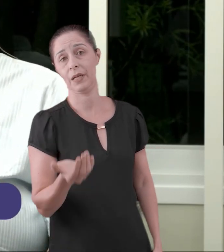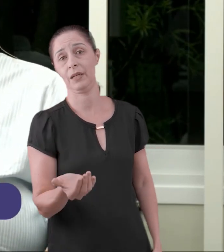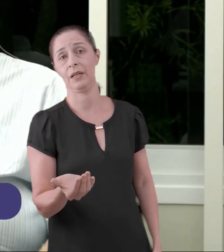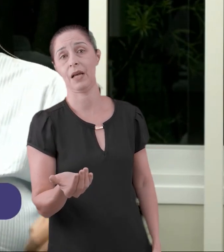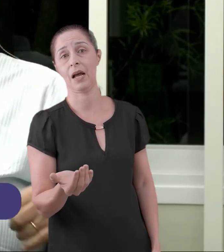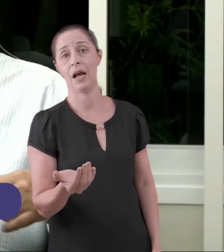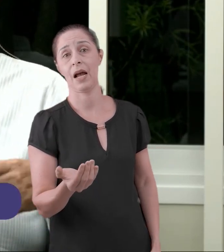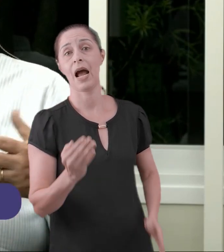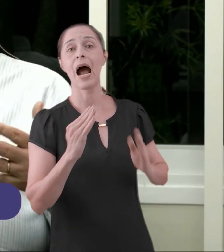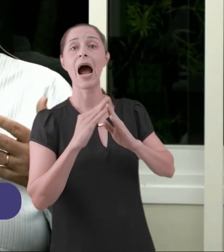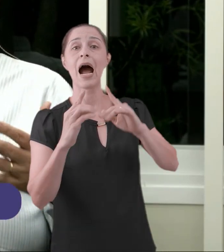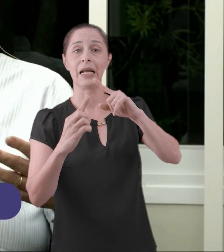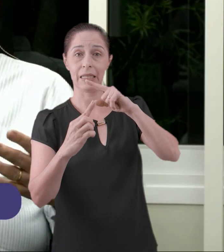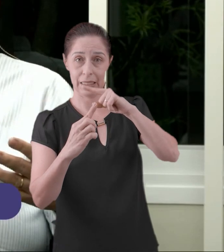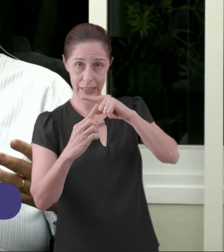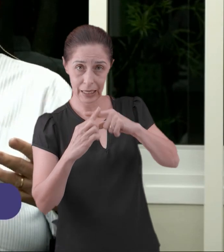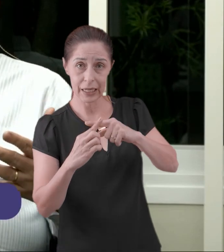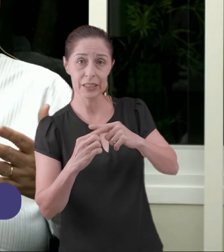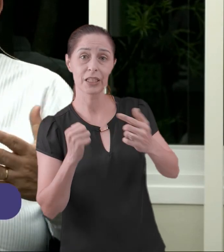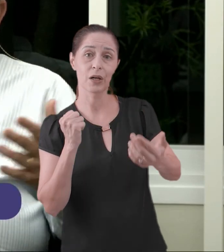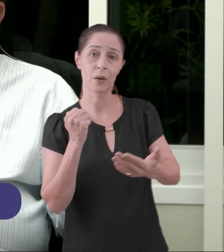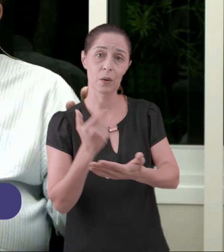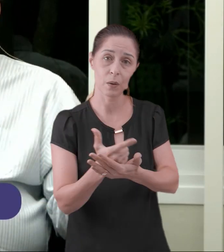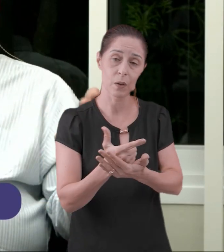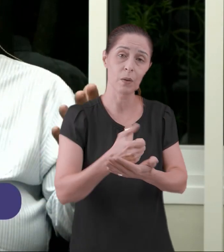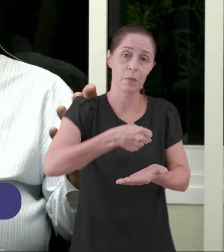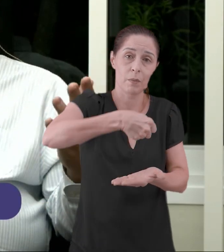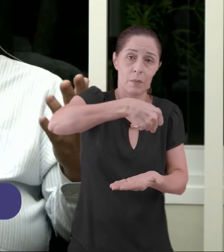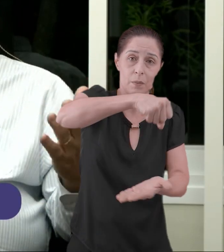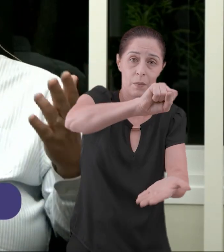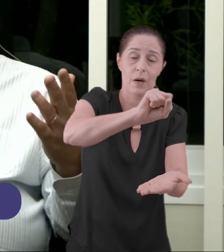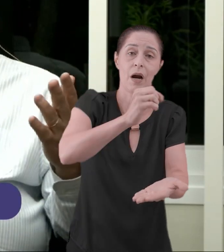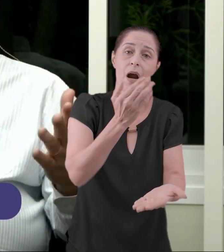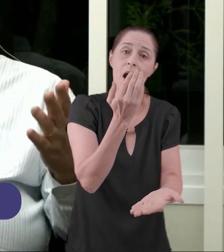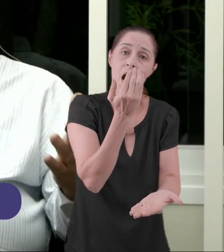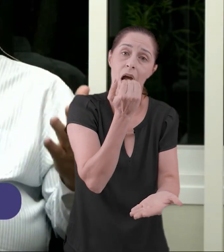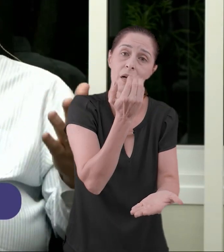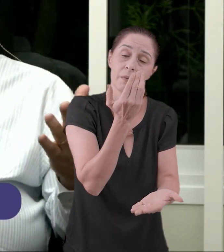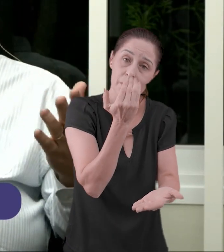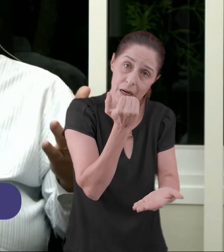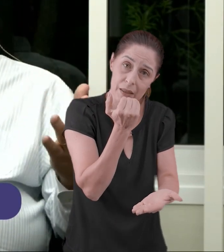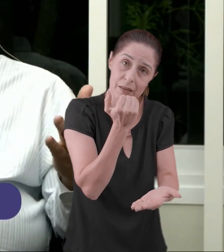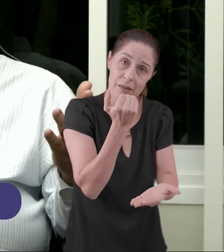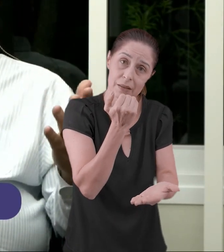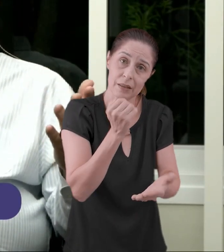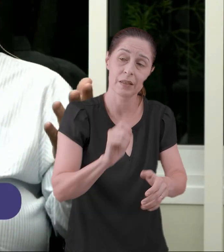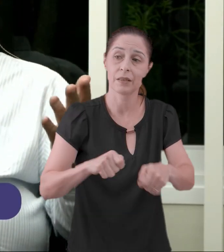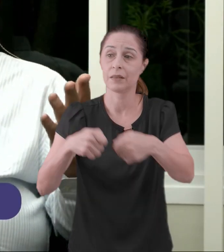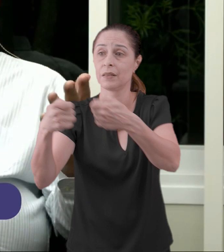quero colocar aqui assim, um testemunho a favor desse ministério,